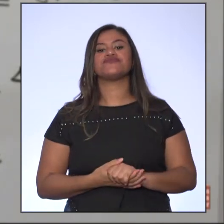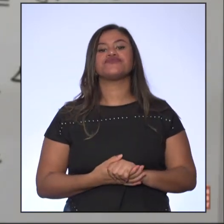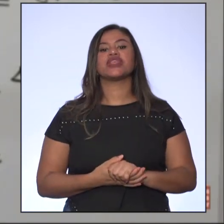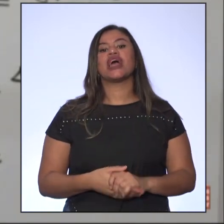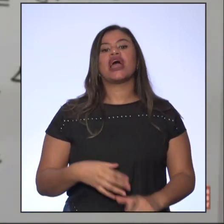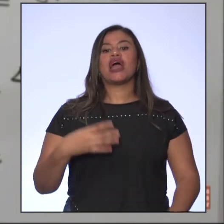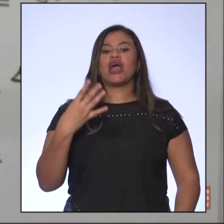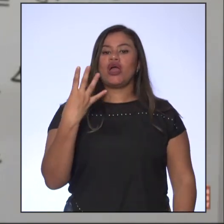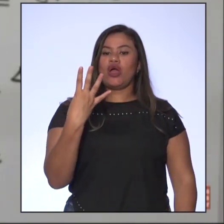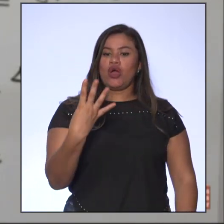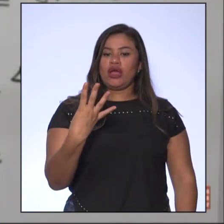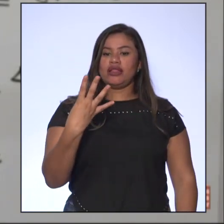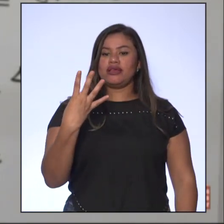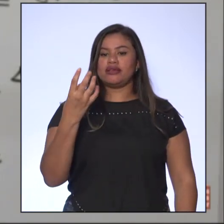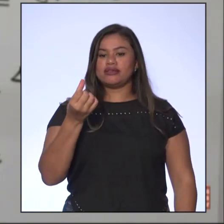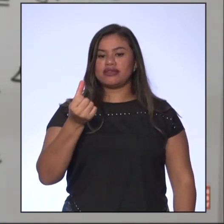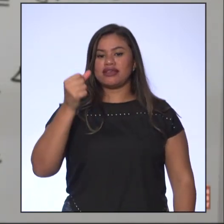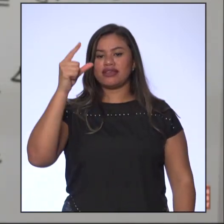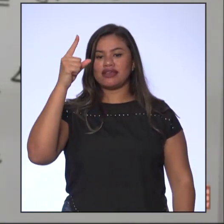aí deu o valor aqui, ó,